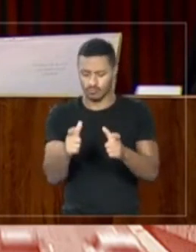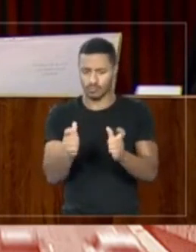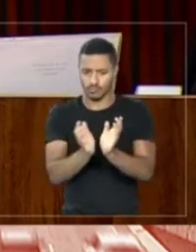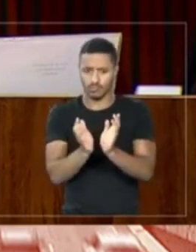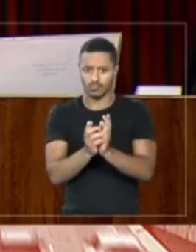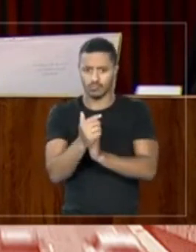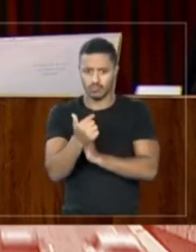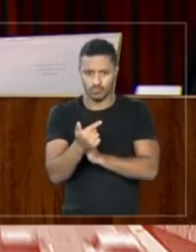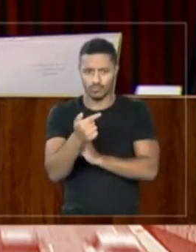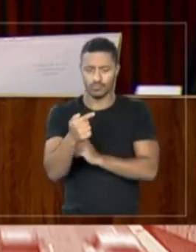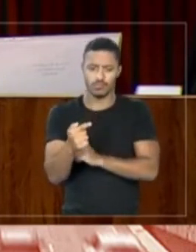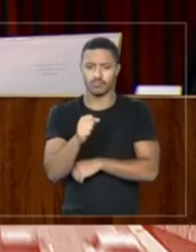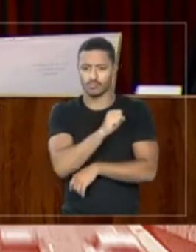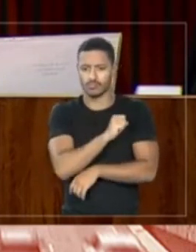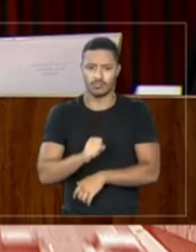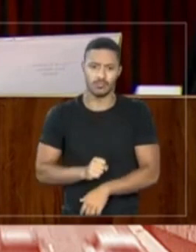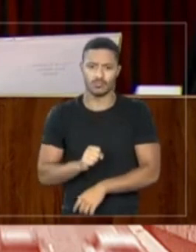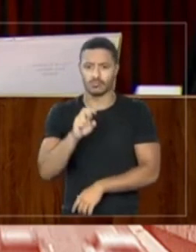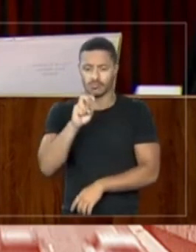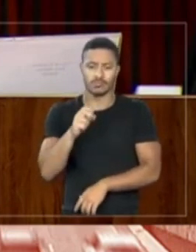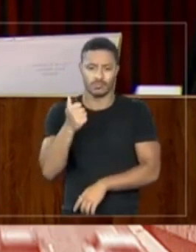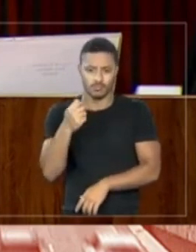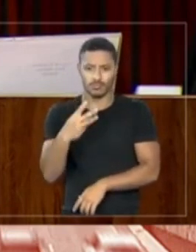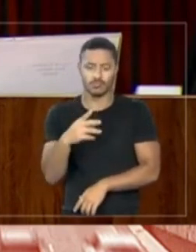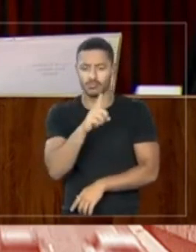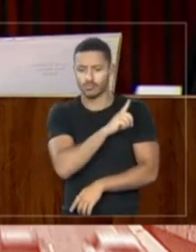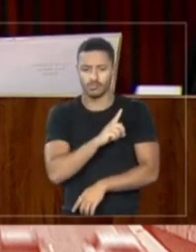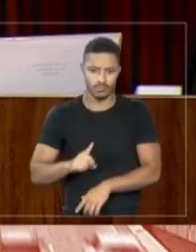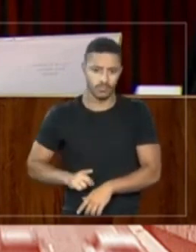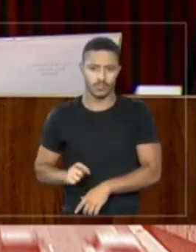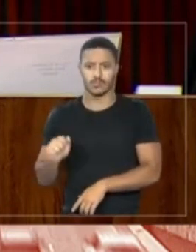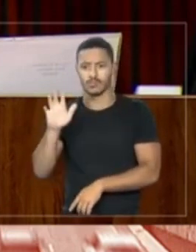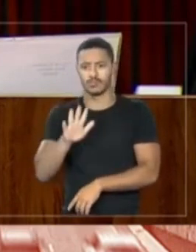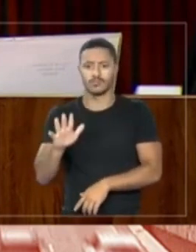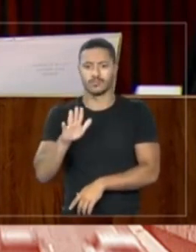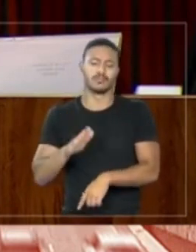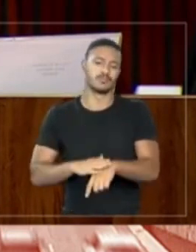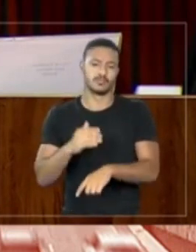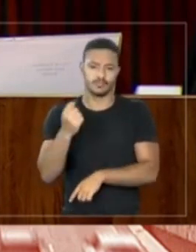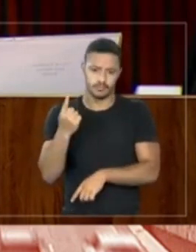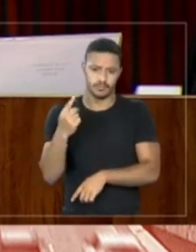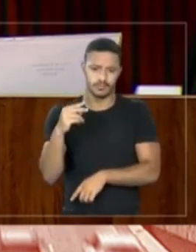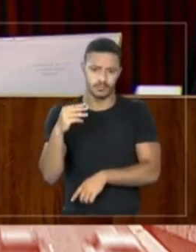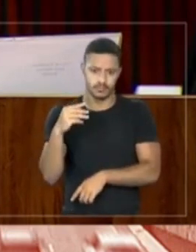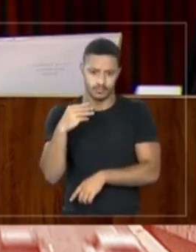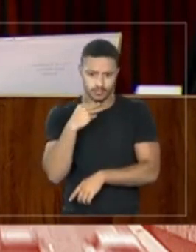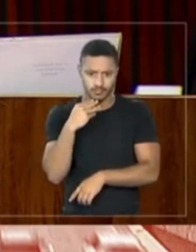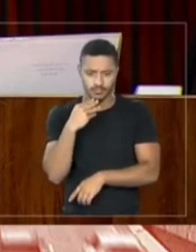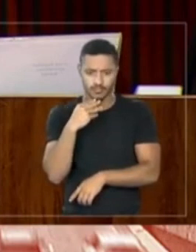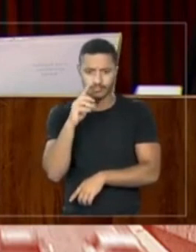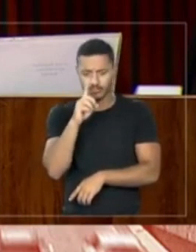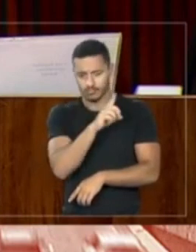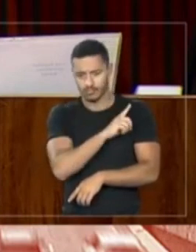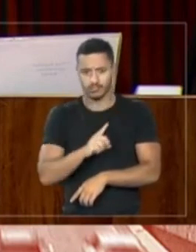no tempo certo, né? Justiça que tarda falha, né? Justiça não pode tardar, tem que ir, né?